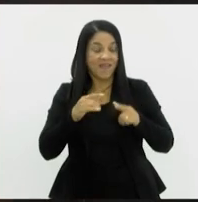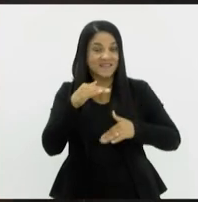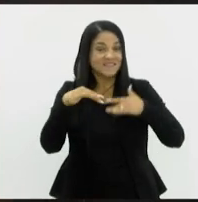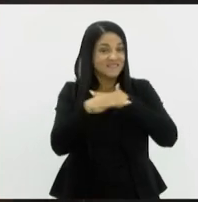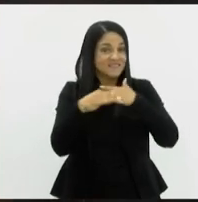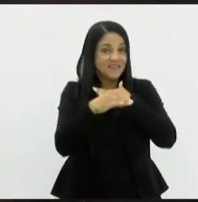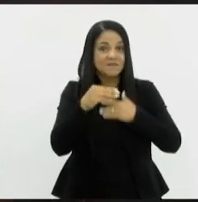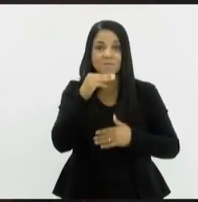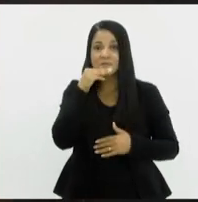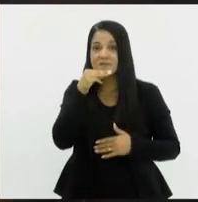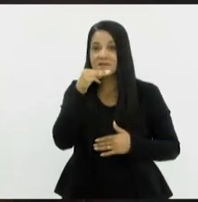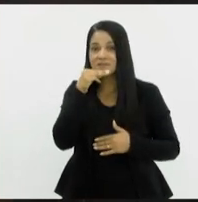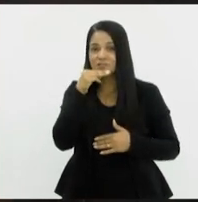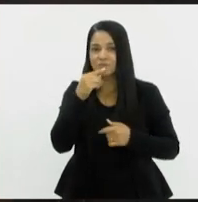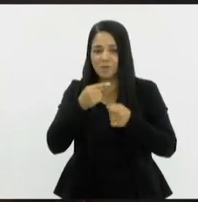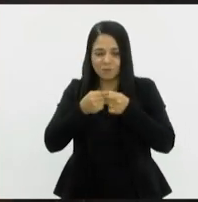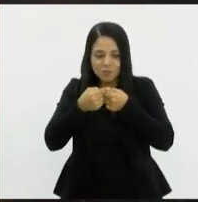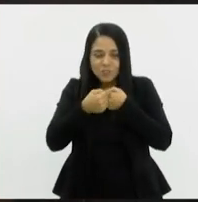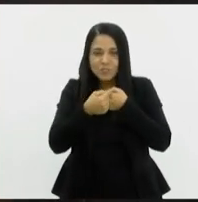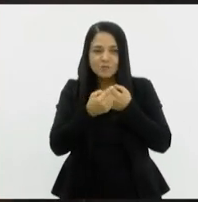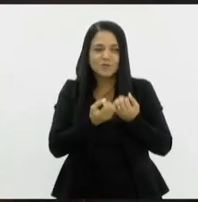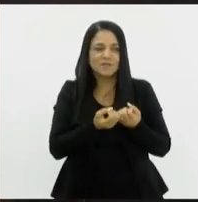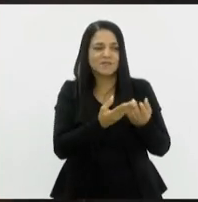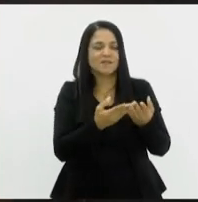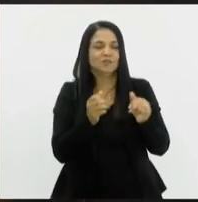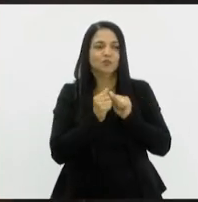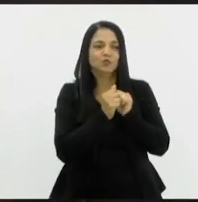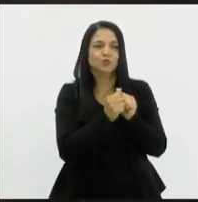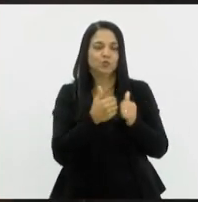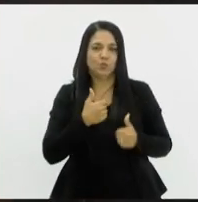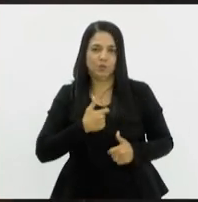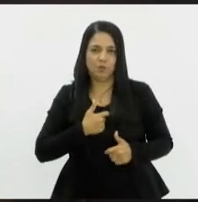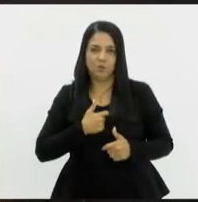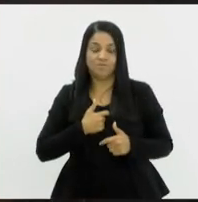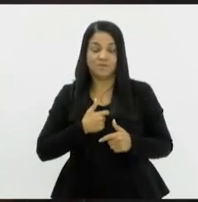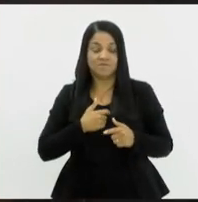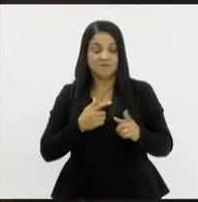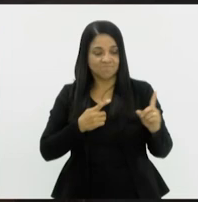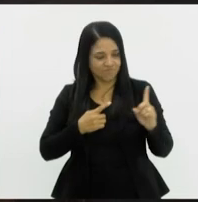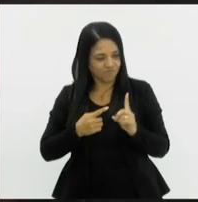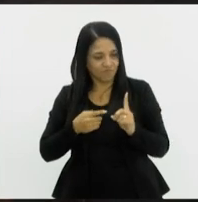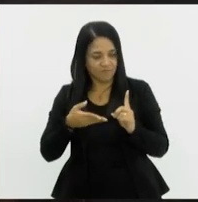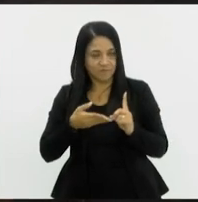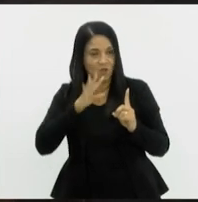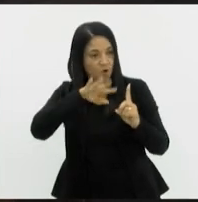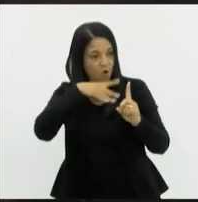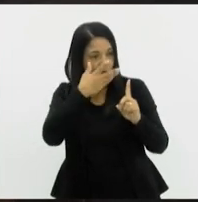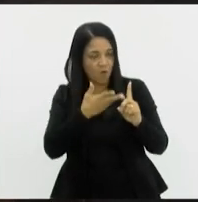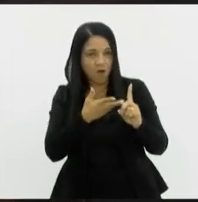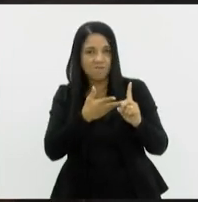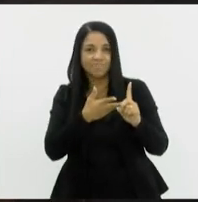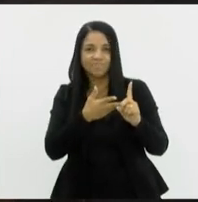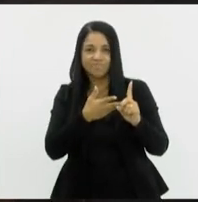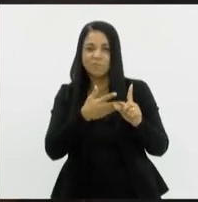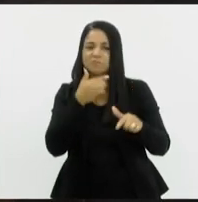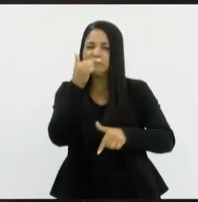capitão. Porque se o senhor chegou até aqui e está recebendo essa honraria, porque foi o resultado